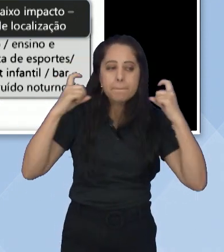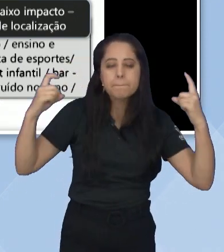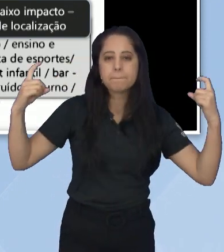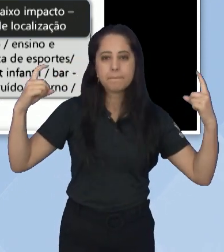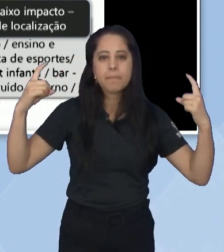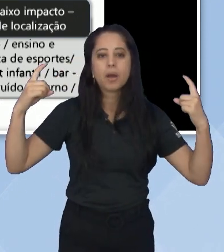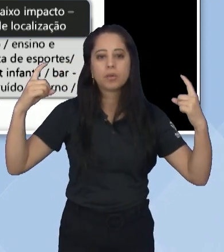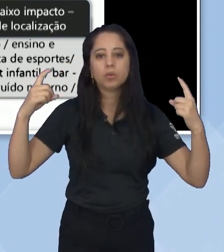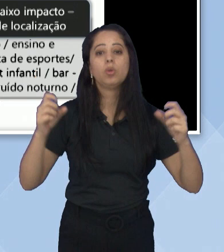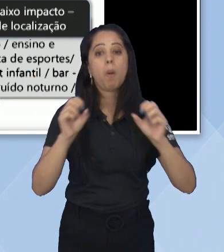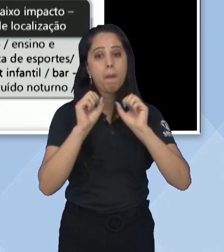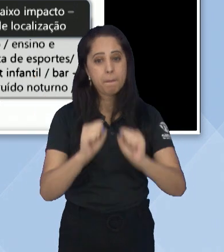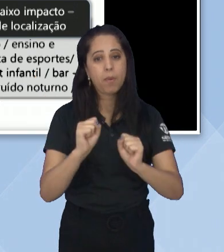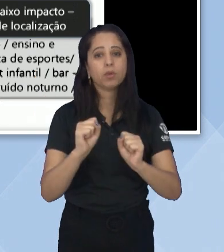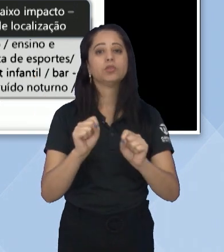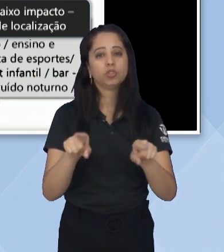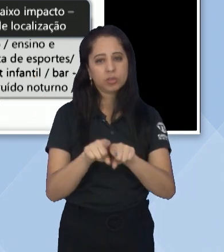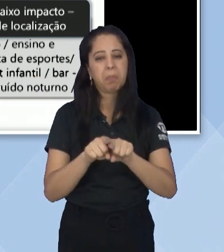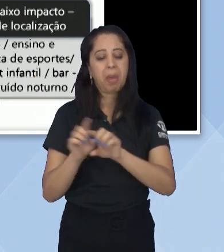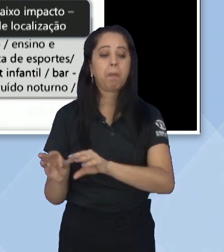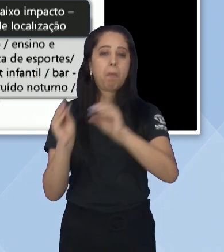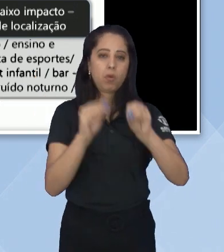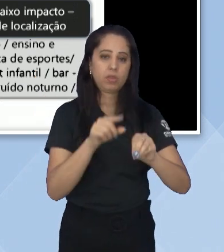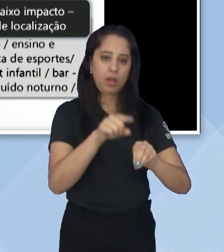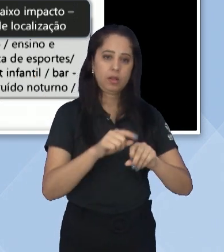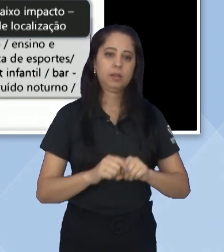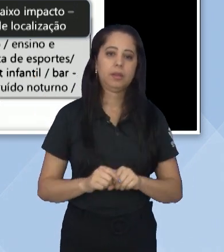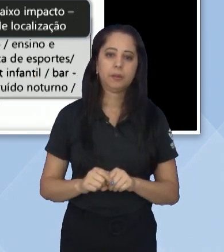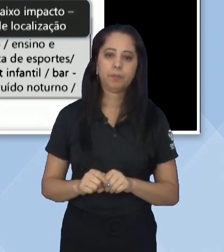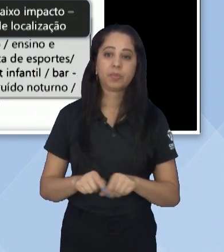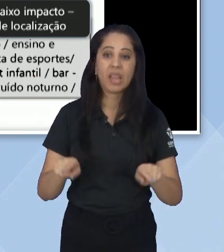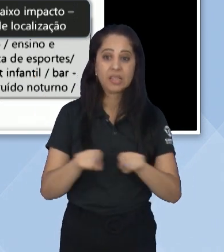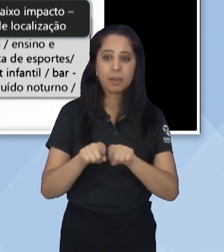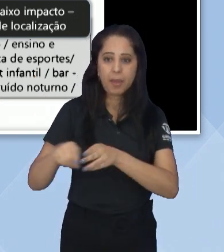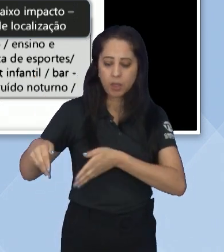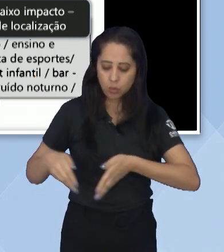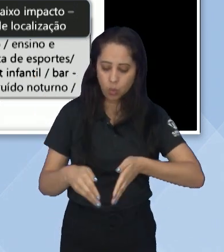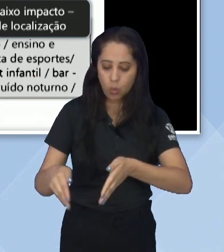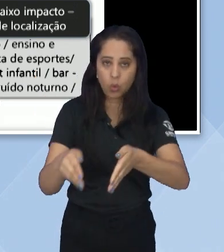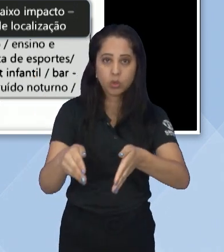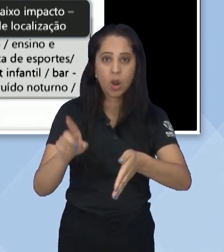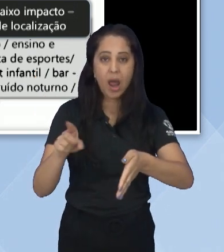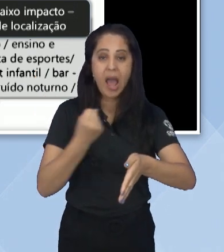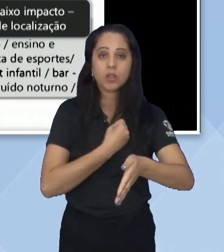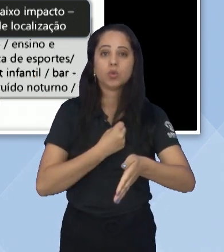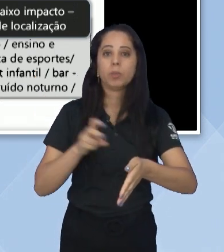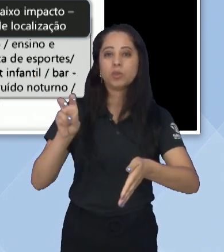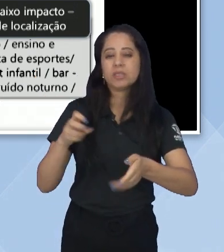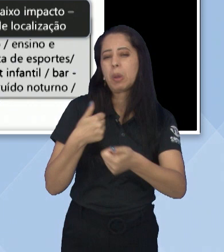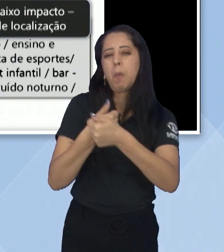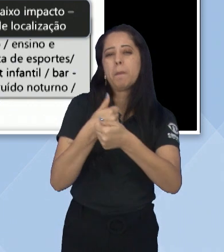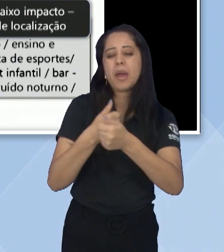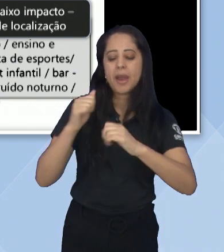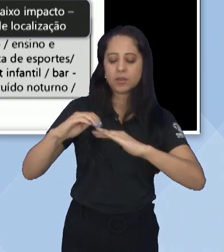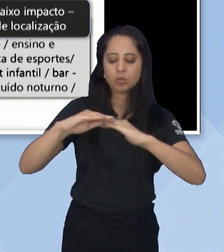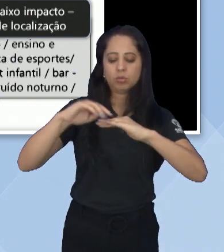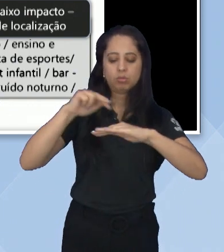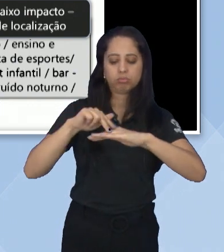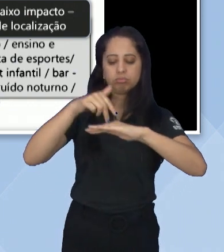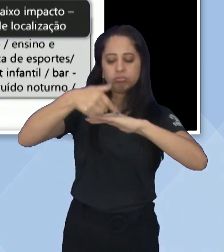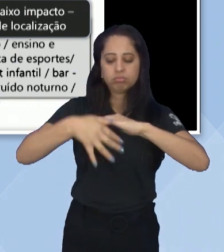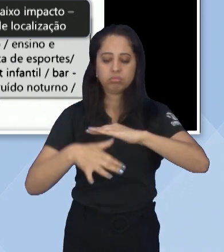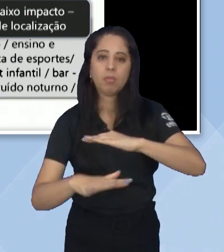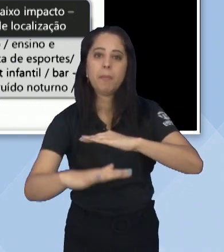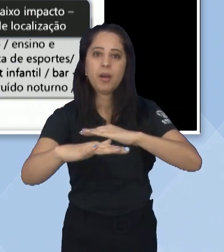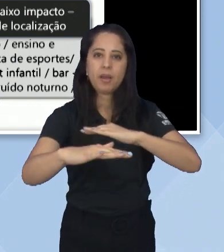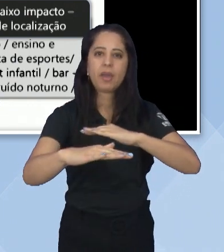ele possa se instalar também e principalmente no corredor cinco que é o corredor do banhado ali na Corifeu de Azevedo Marques o que